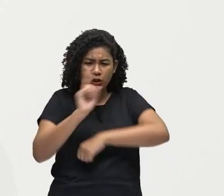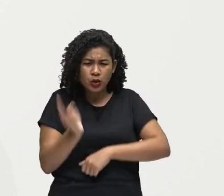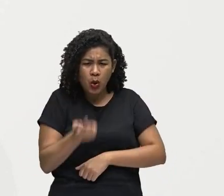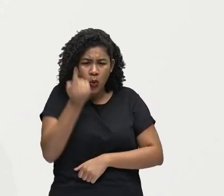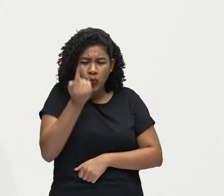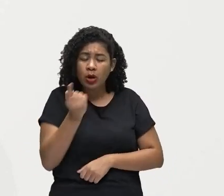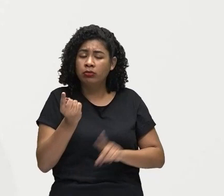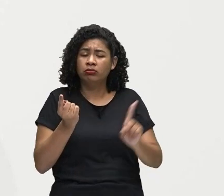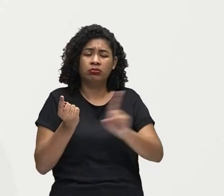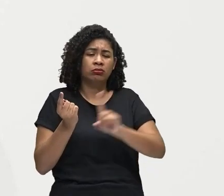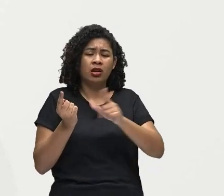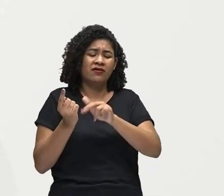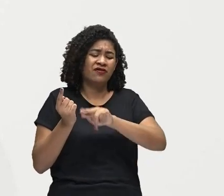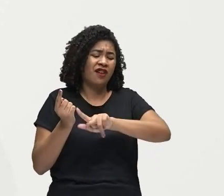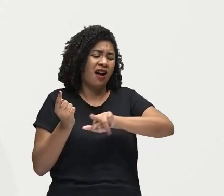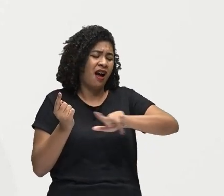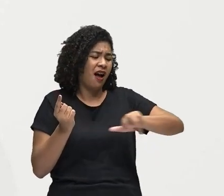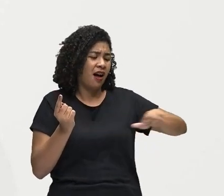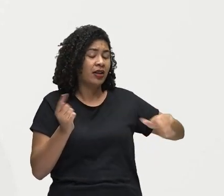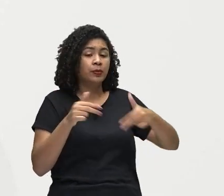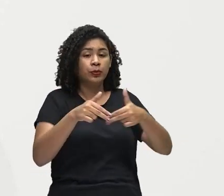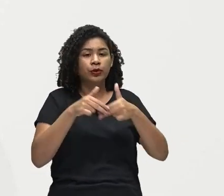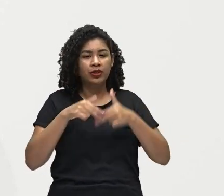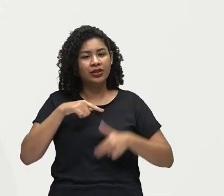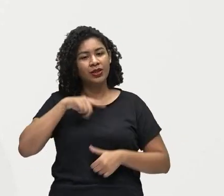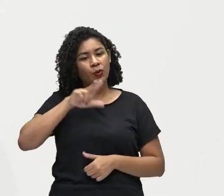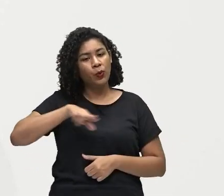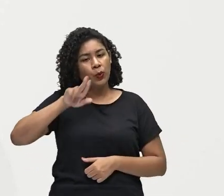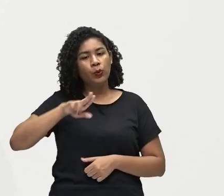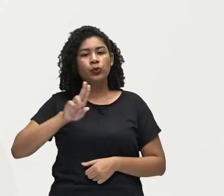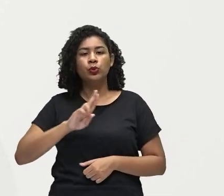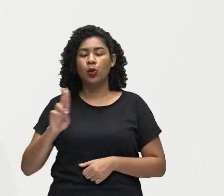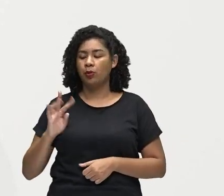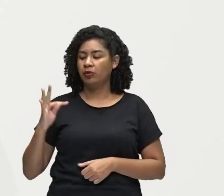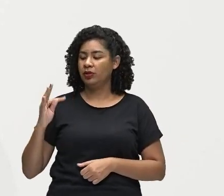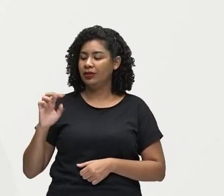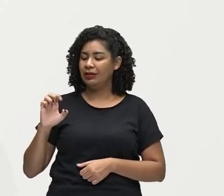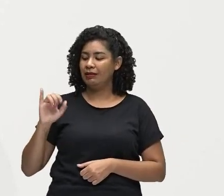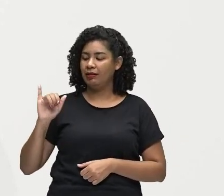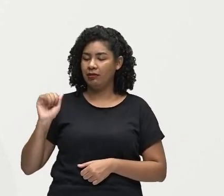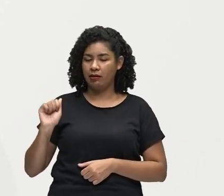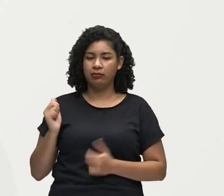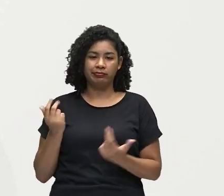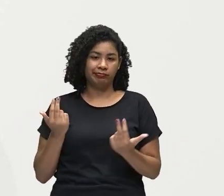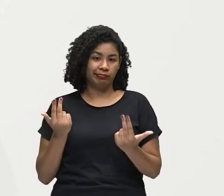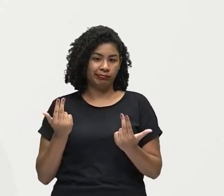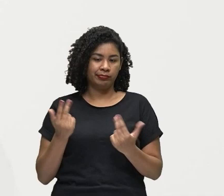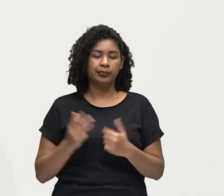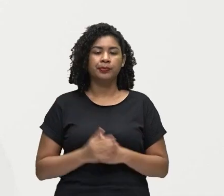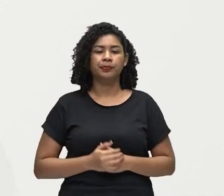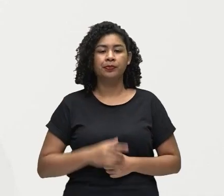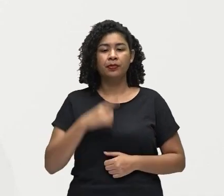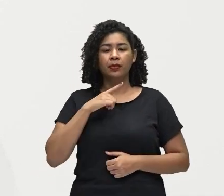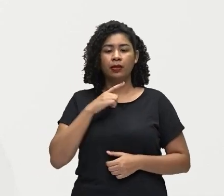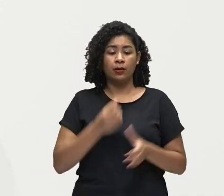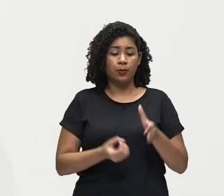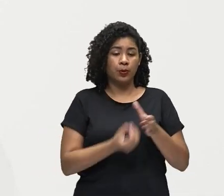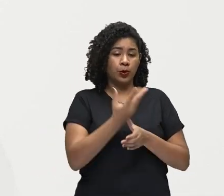utiliza também a expressão teias alimentares. Então, olha lá. Produtor, aqui, ó, nós temos o capim,